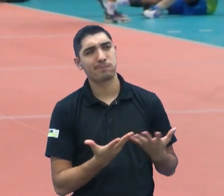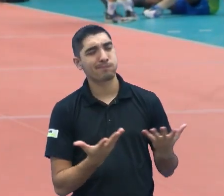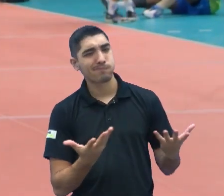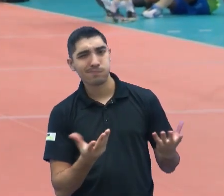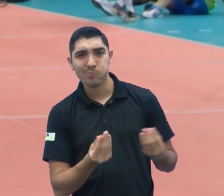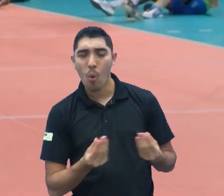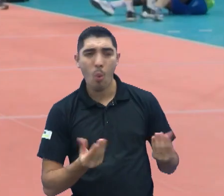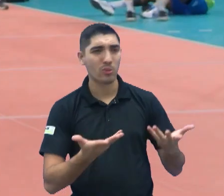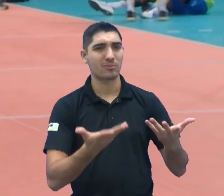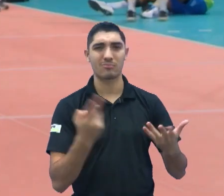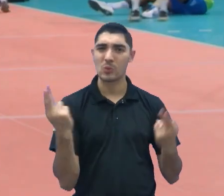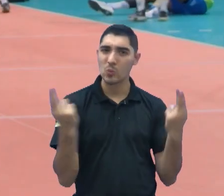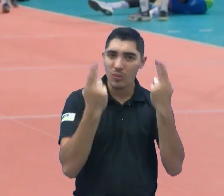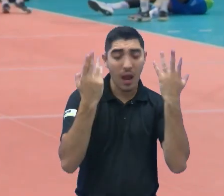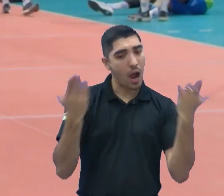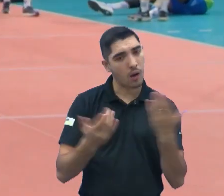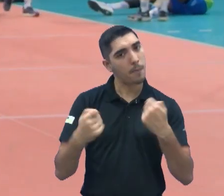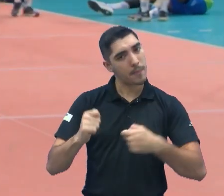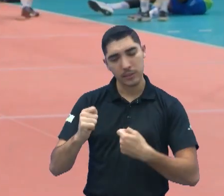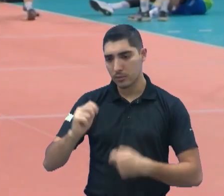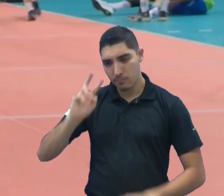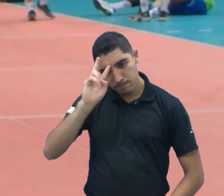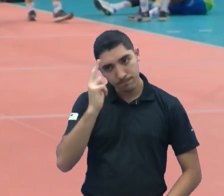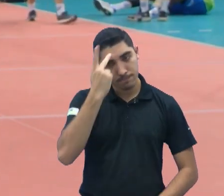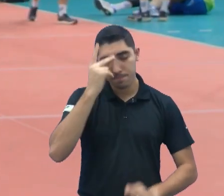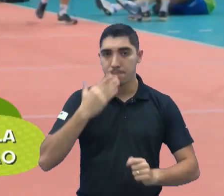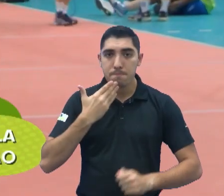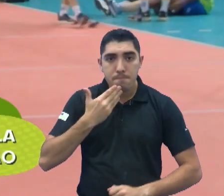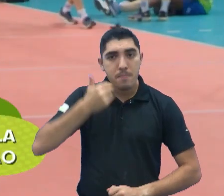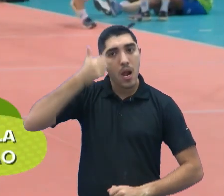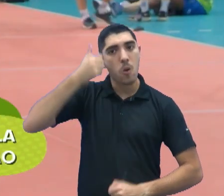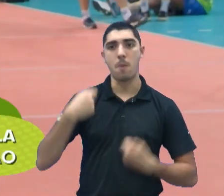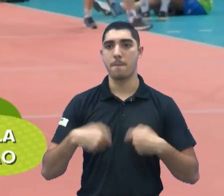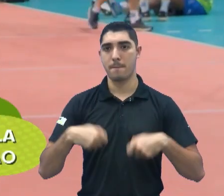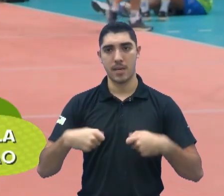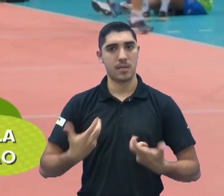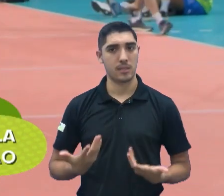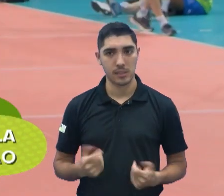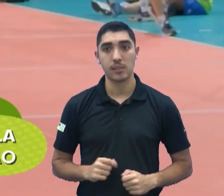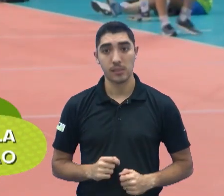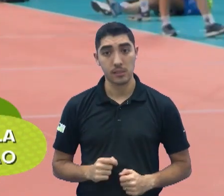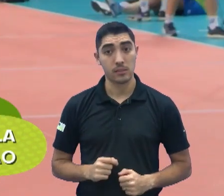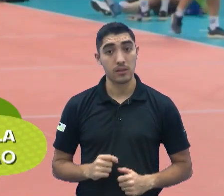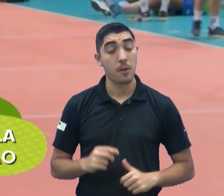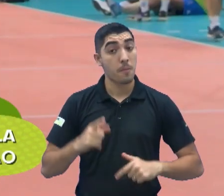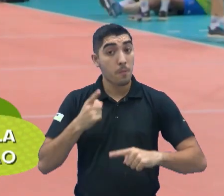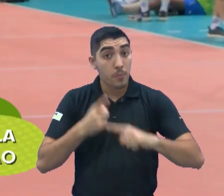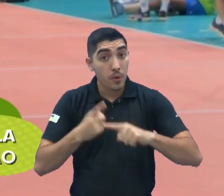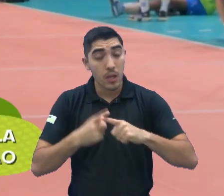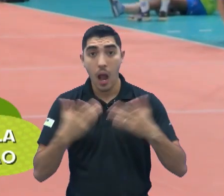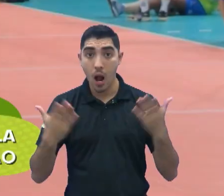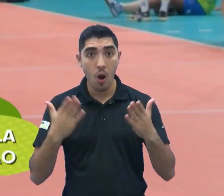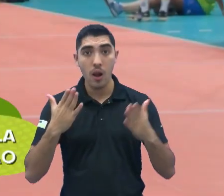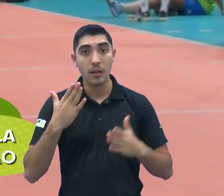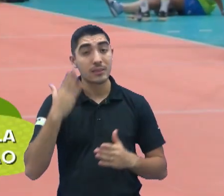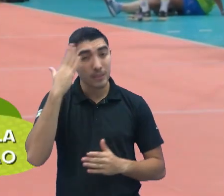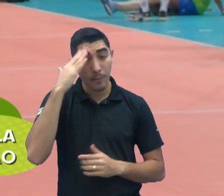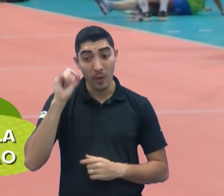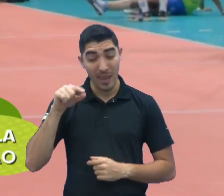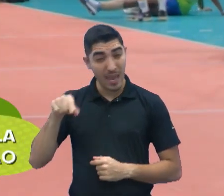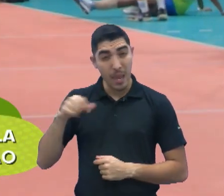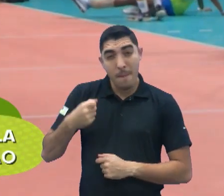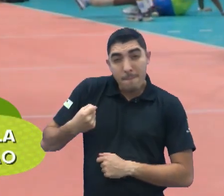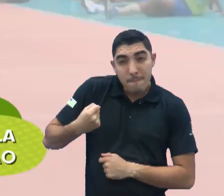direito passou a ser dever, né? Então a gente tem que pensar como cada ponto, né, fosse o